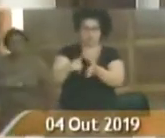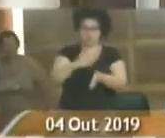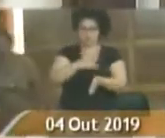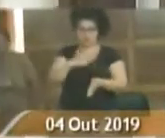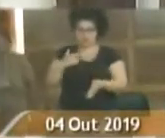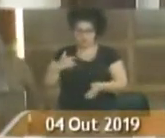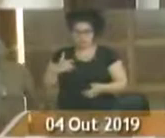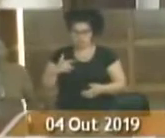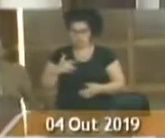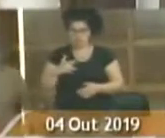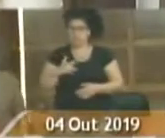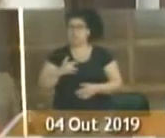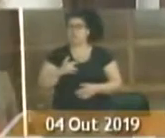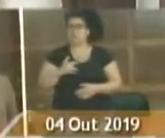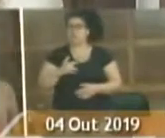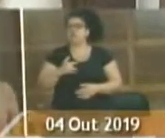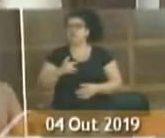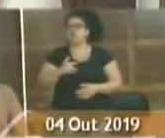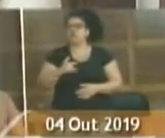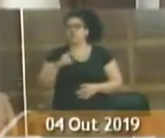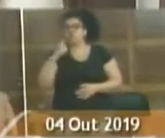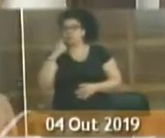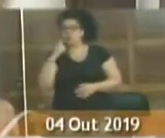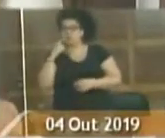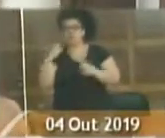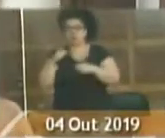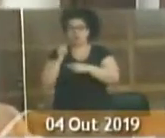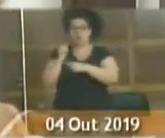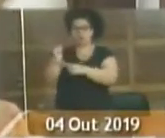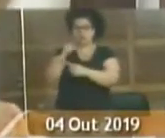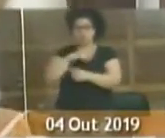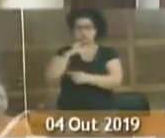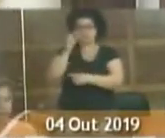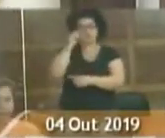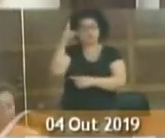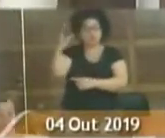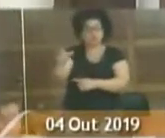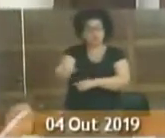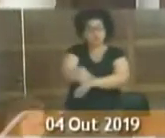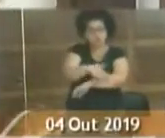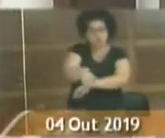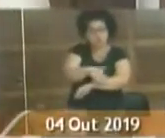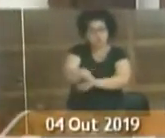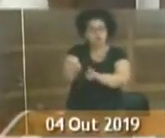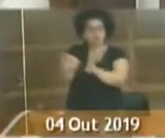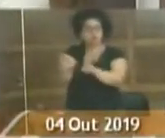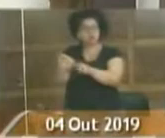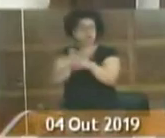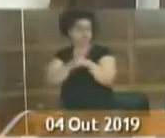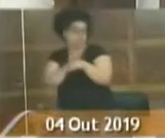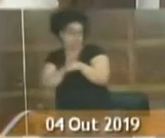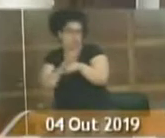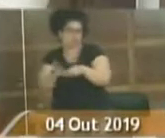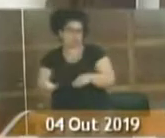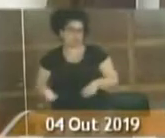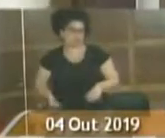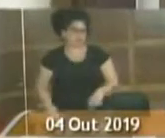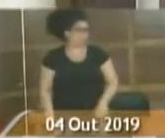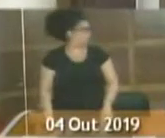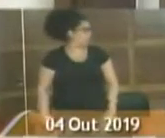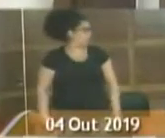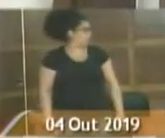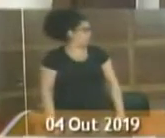para o setor de zoonoses, vamos avisar que tem um gatinho na rua, sim. Aí o setor de zoonoses vai mandar